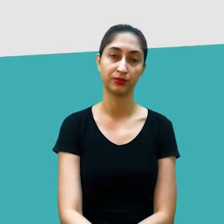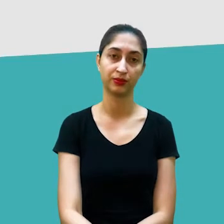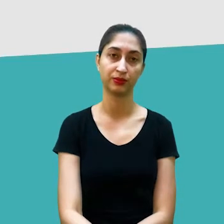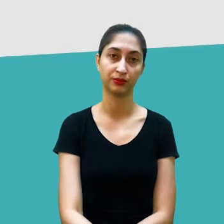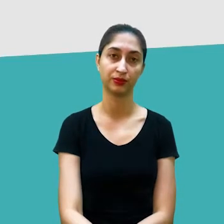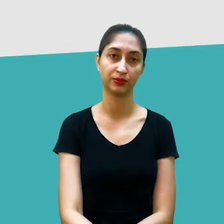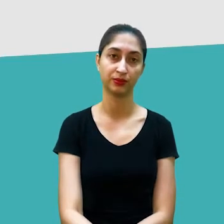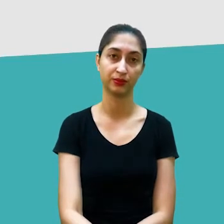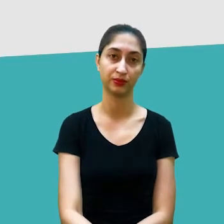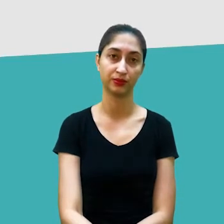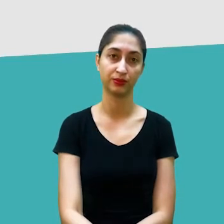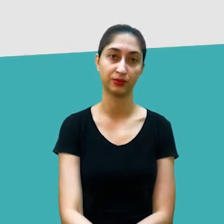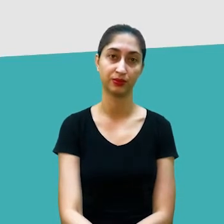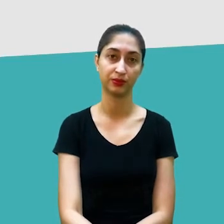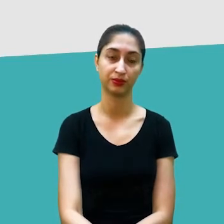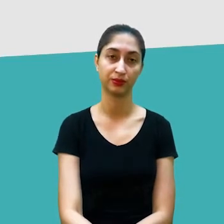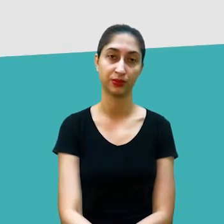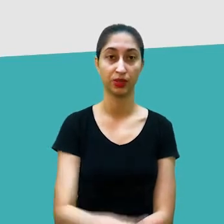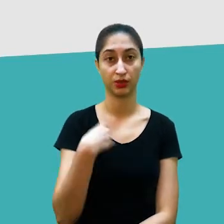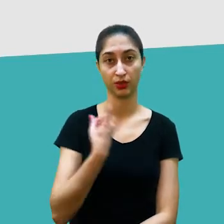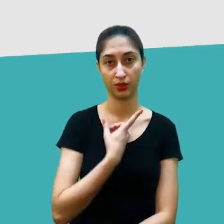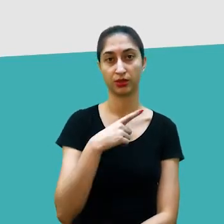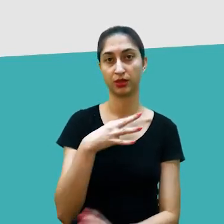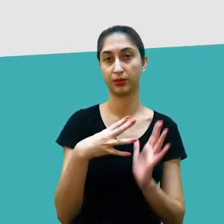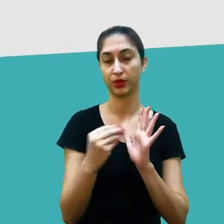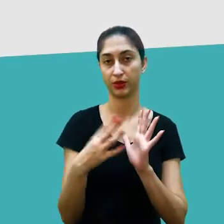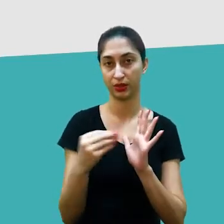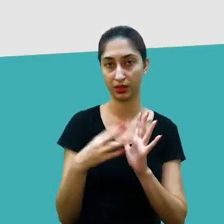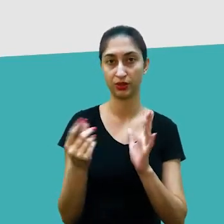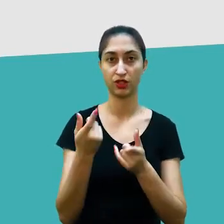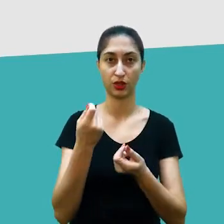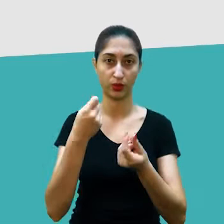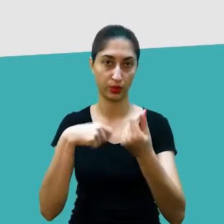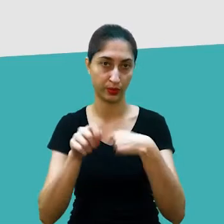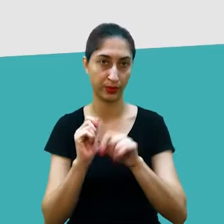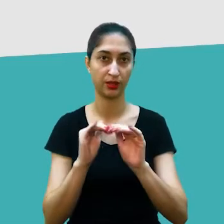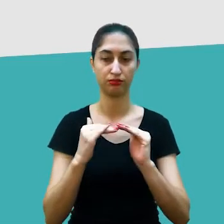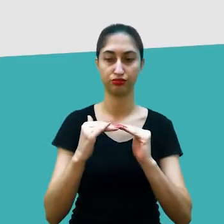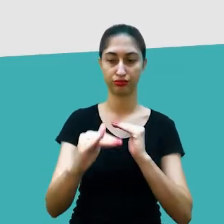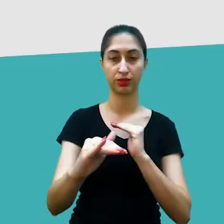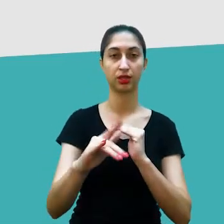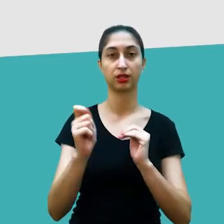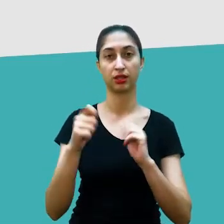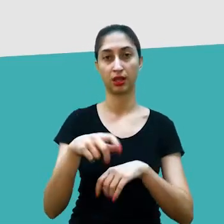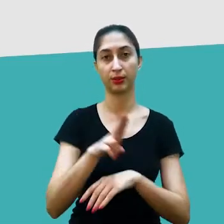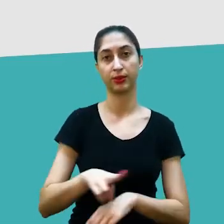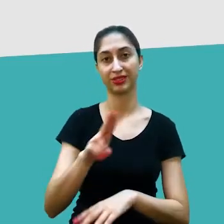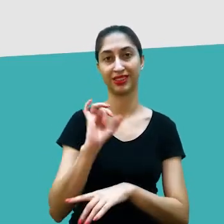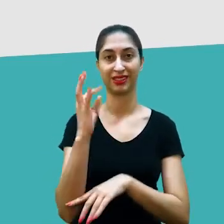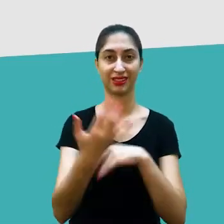né, desse modelo de produção e economia linear, né, onde a gente utiliza os recursos